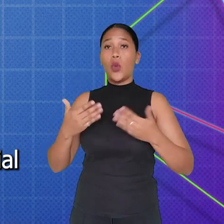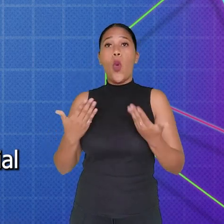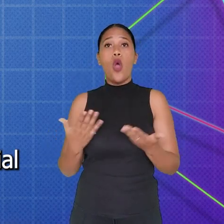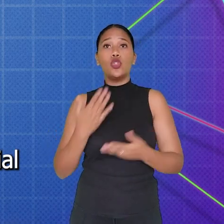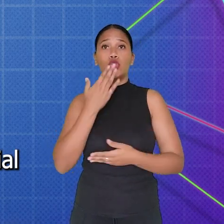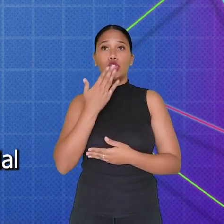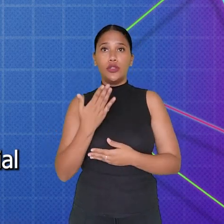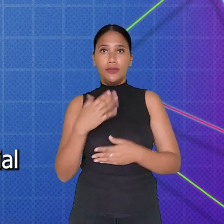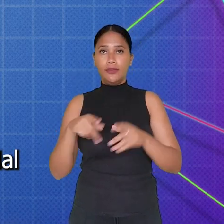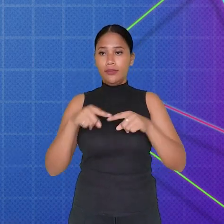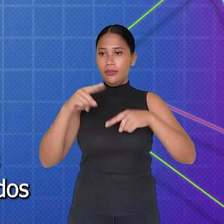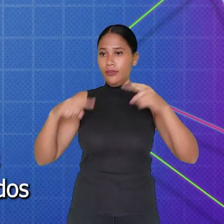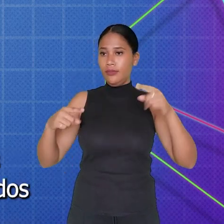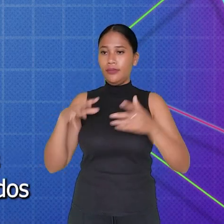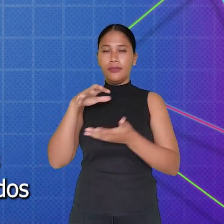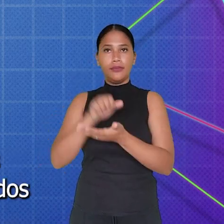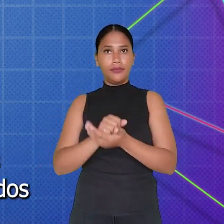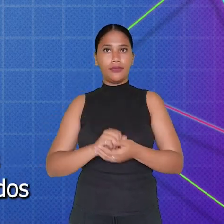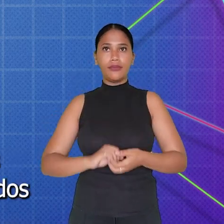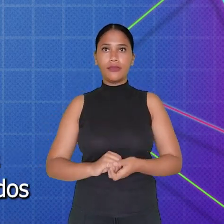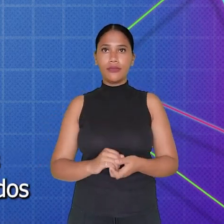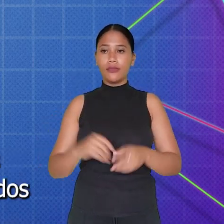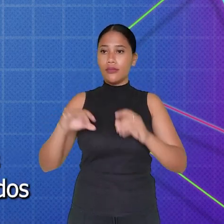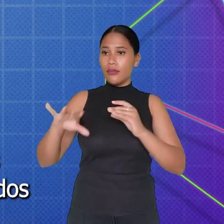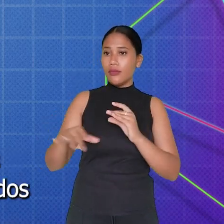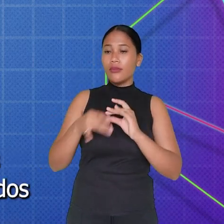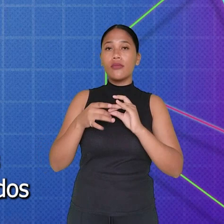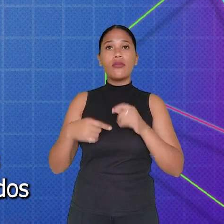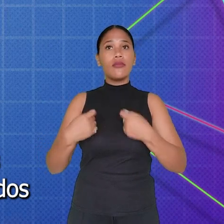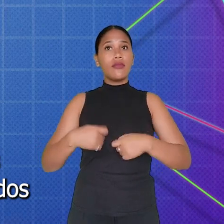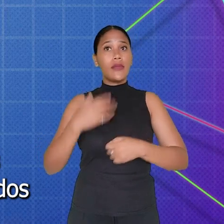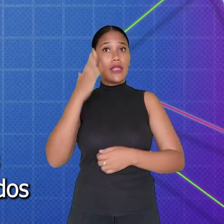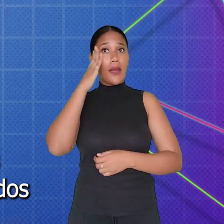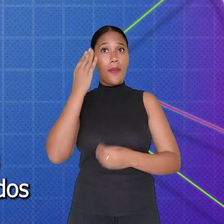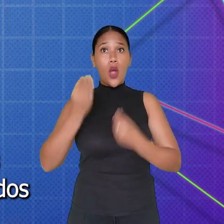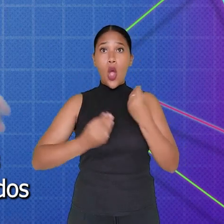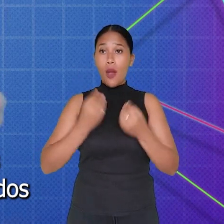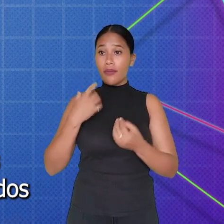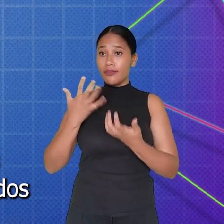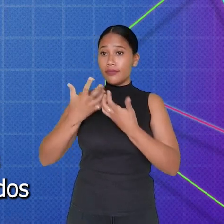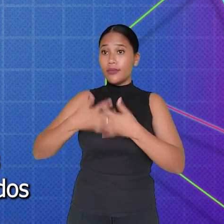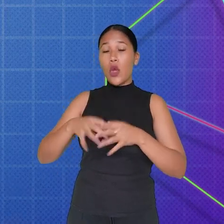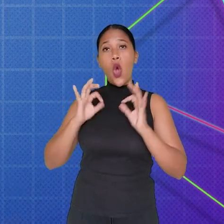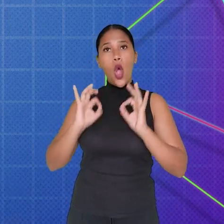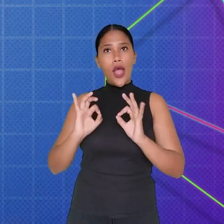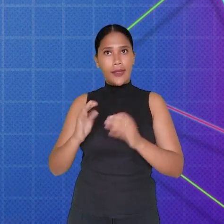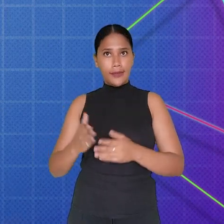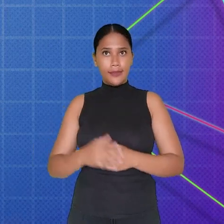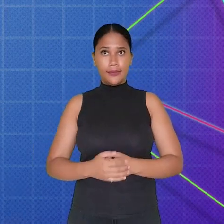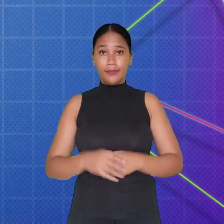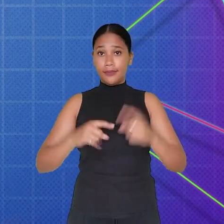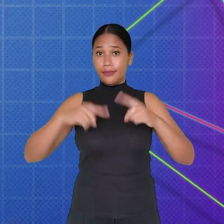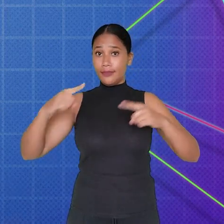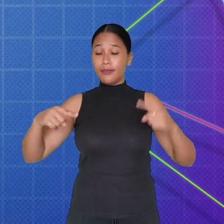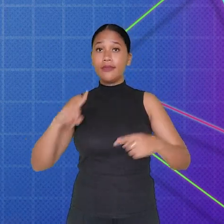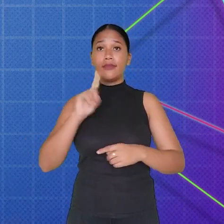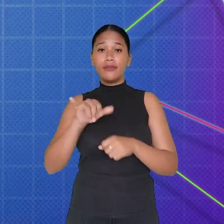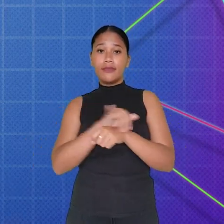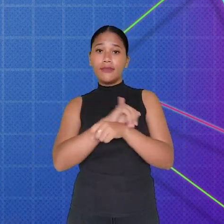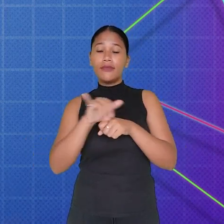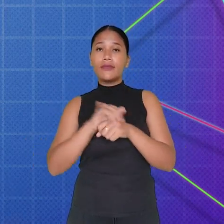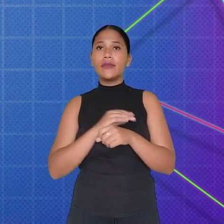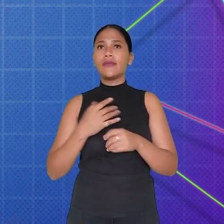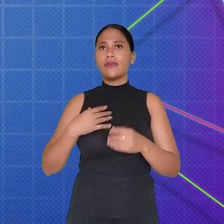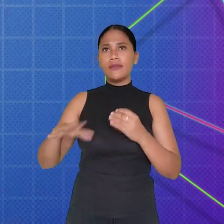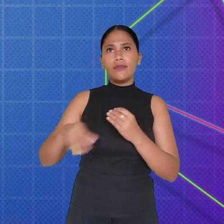ferramenta essencial na programação e são utilizadas para armazenar dados que podem ser referenciados e manipulados ao longo do código. Elas